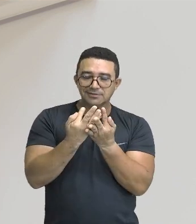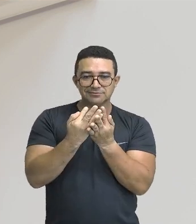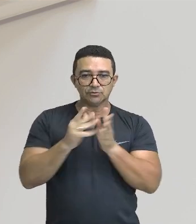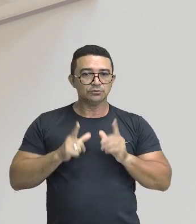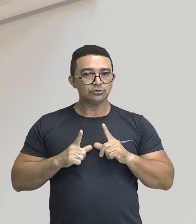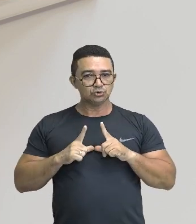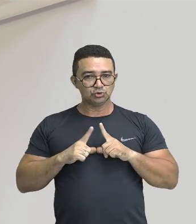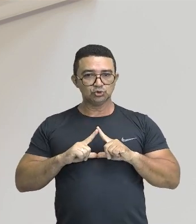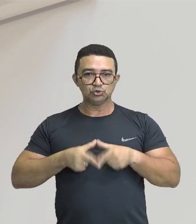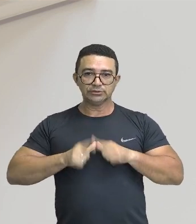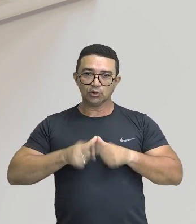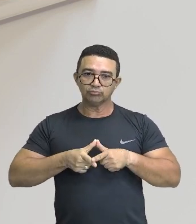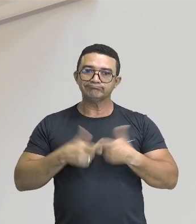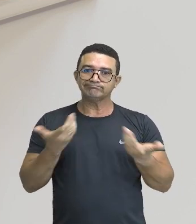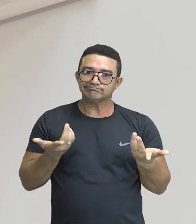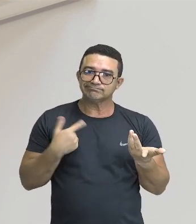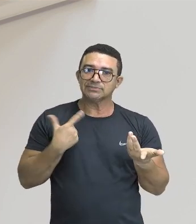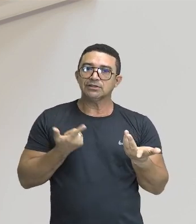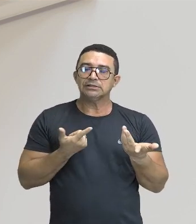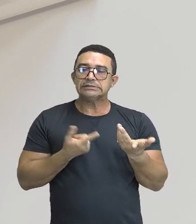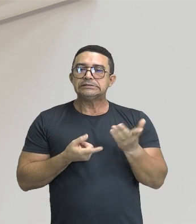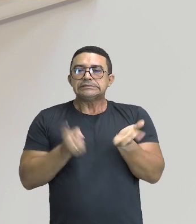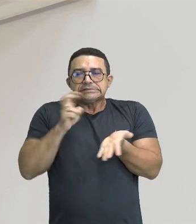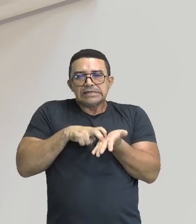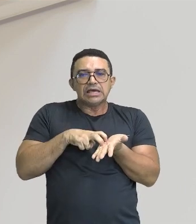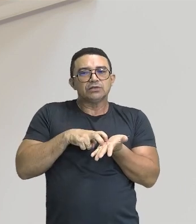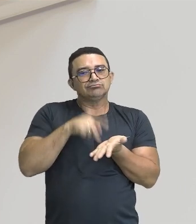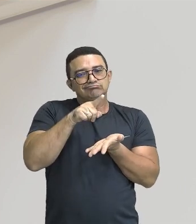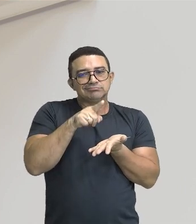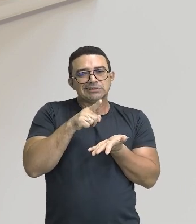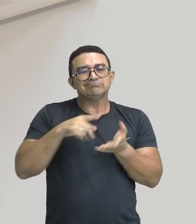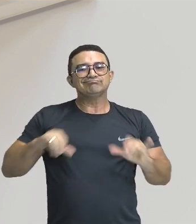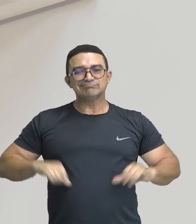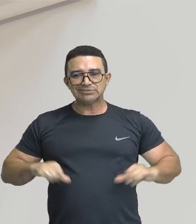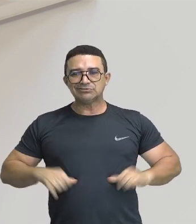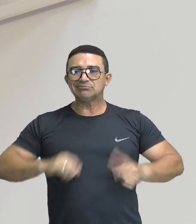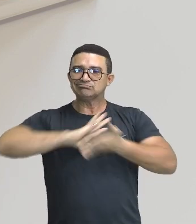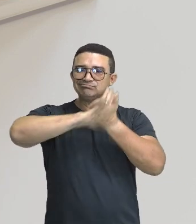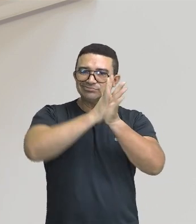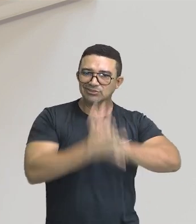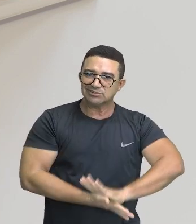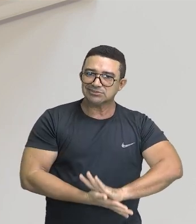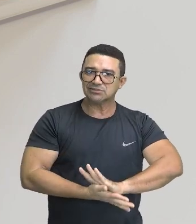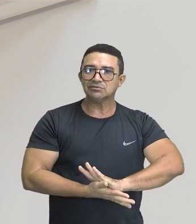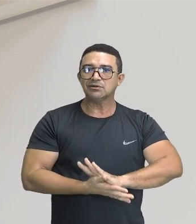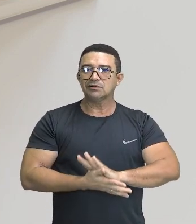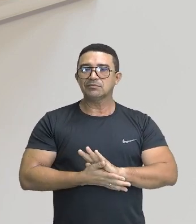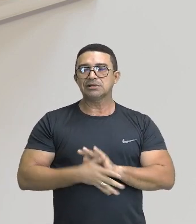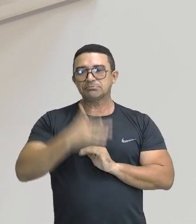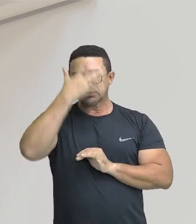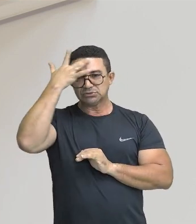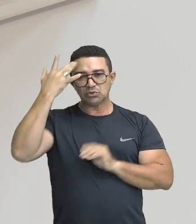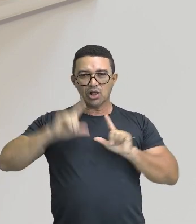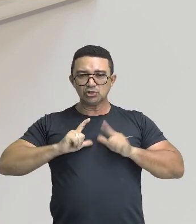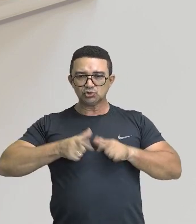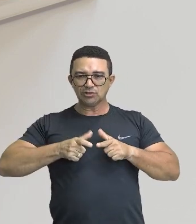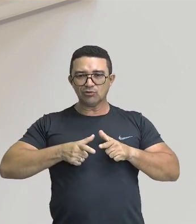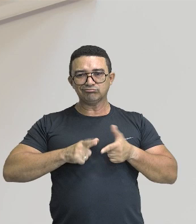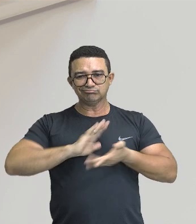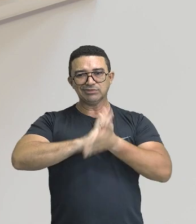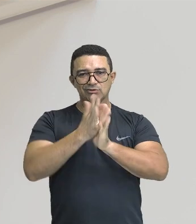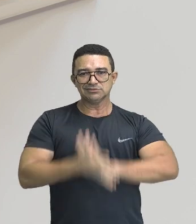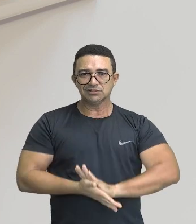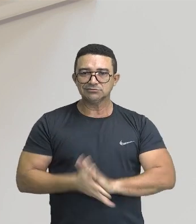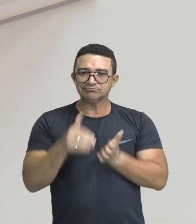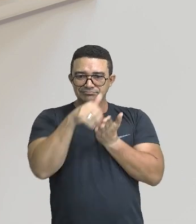judia. Então, ele sofreu desde muito cedo com a discriminação antissemita. Foi expulso da